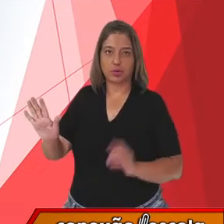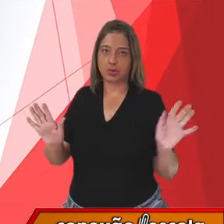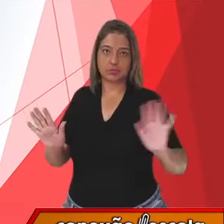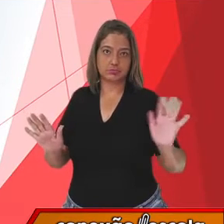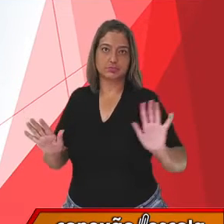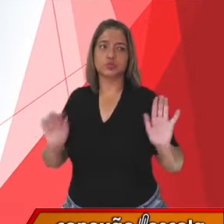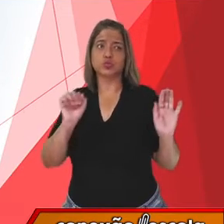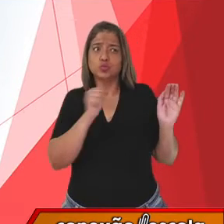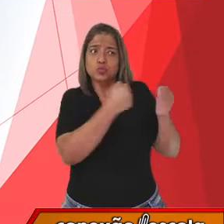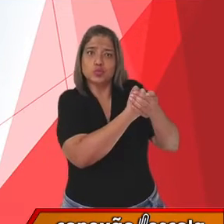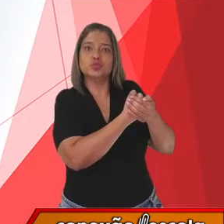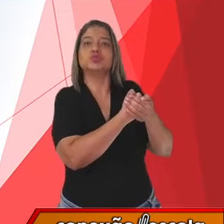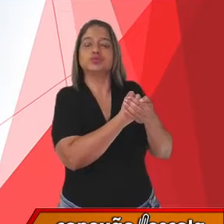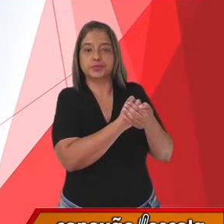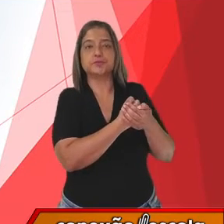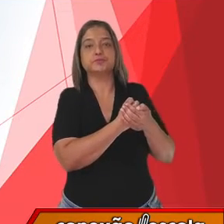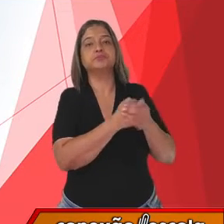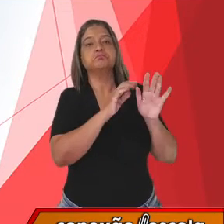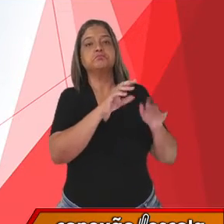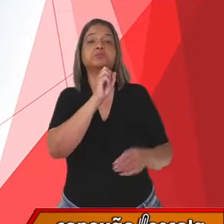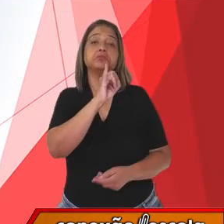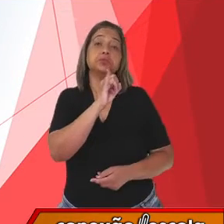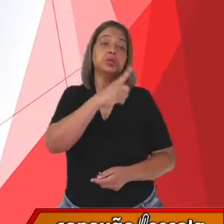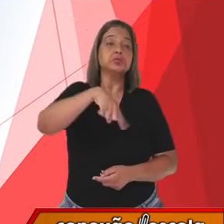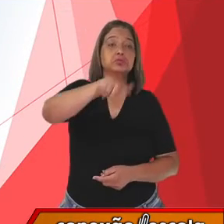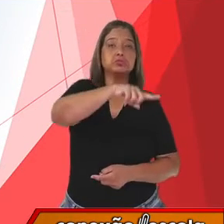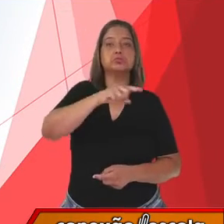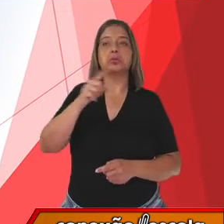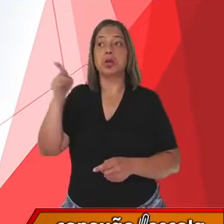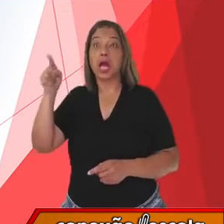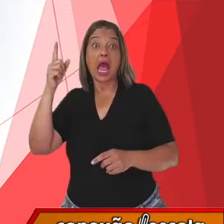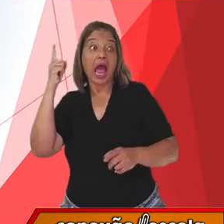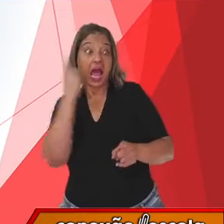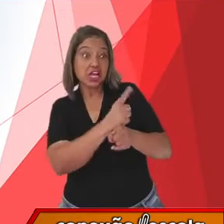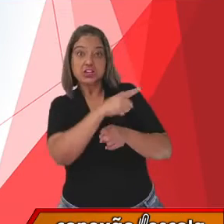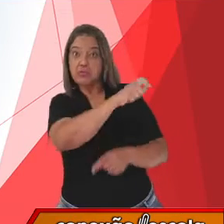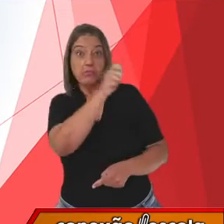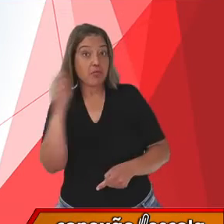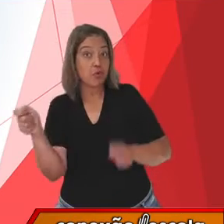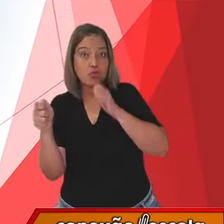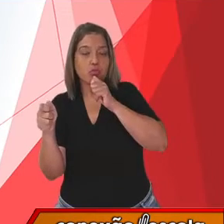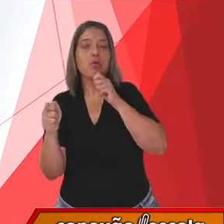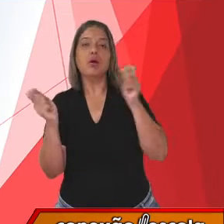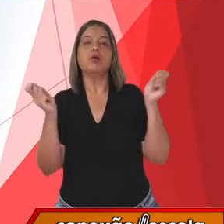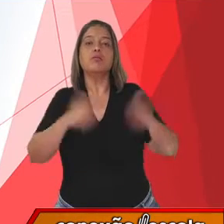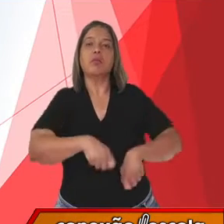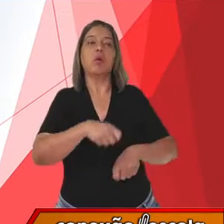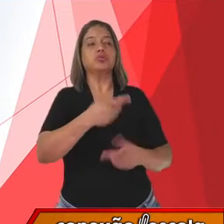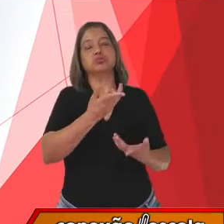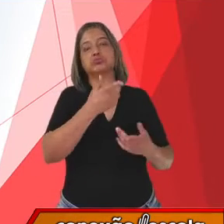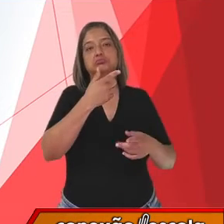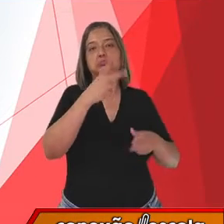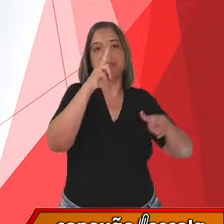pagavam, mesmo que isso pudesse causar suas prisões ou outras punições.